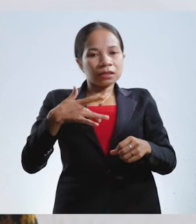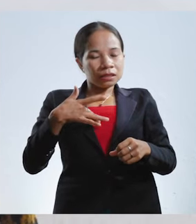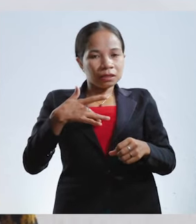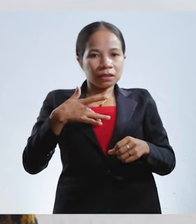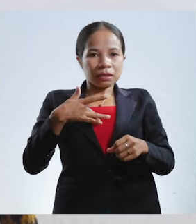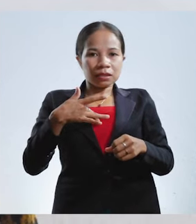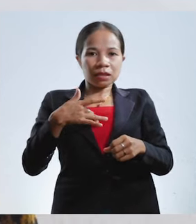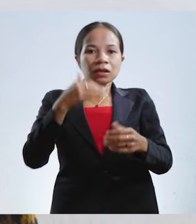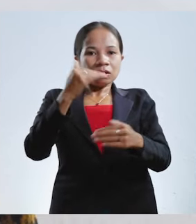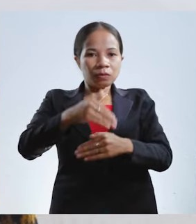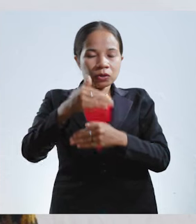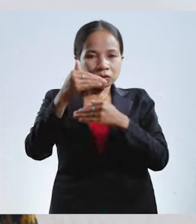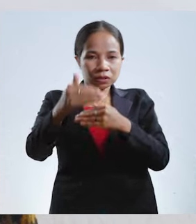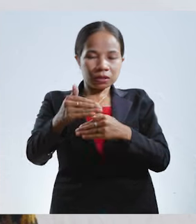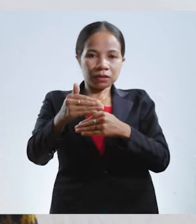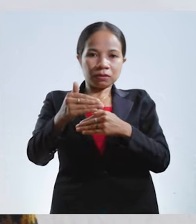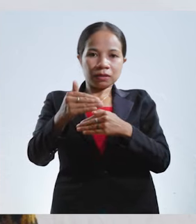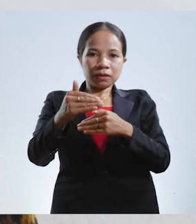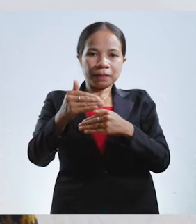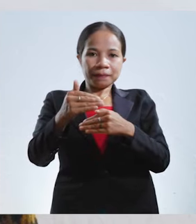senti katak proseso ne